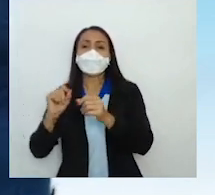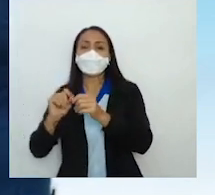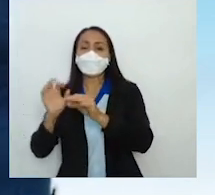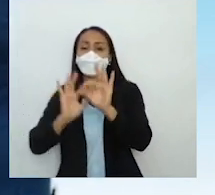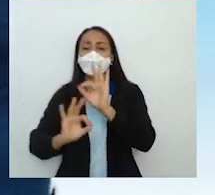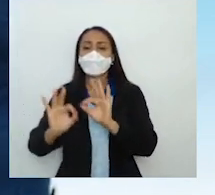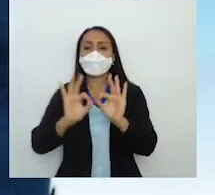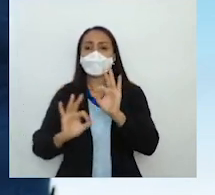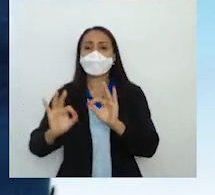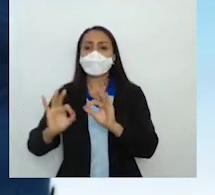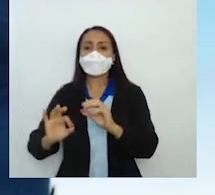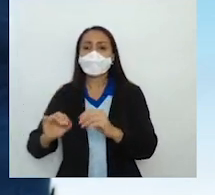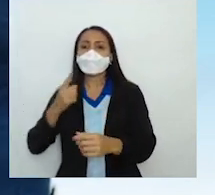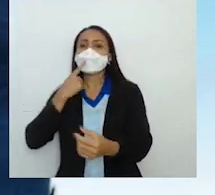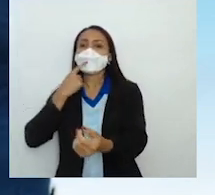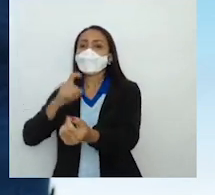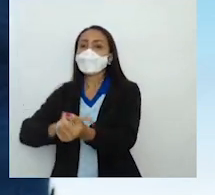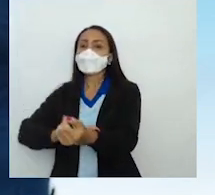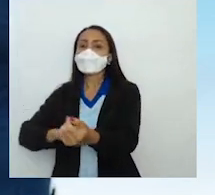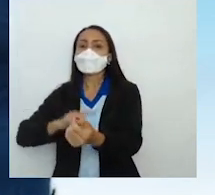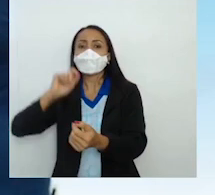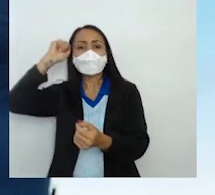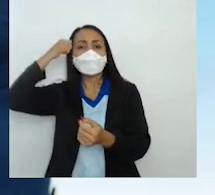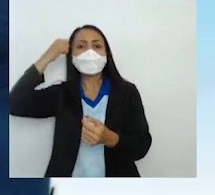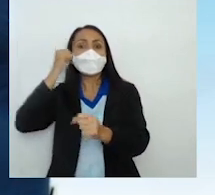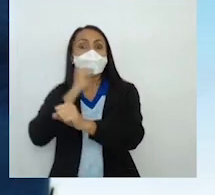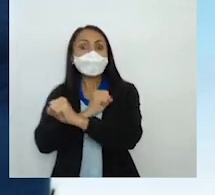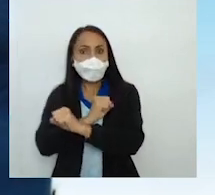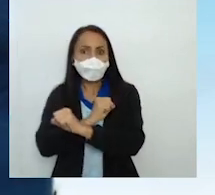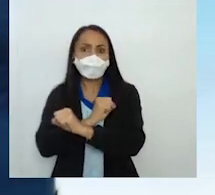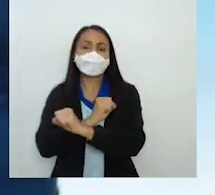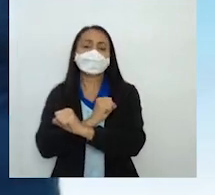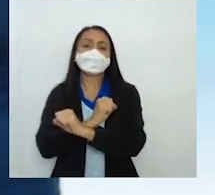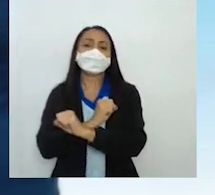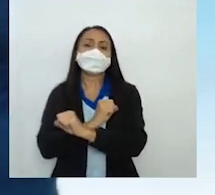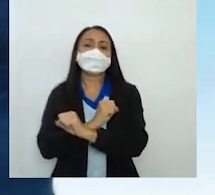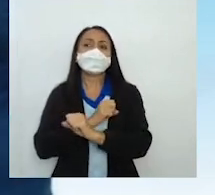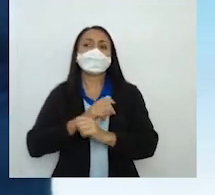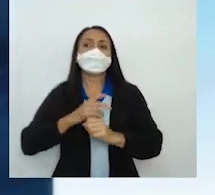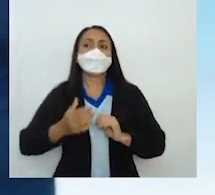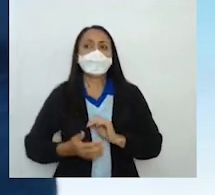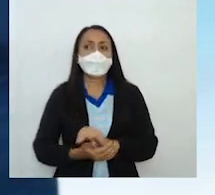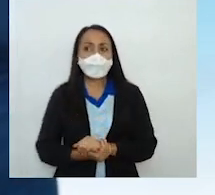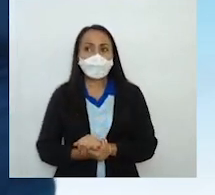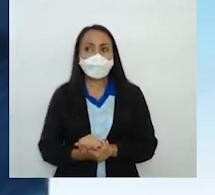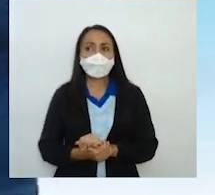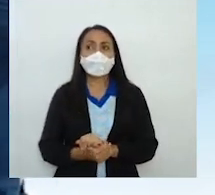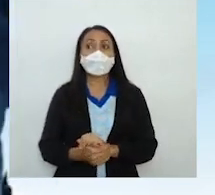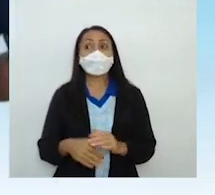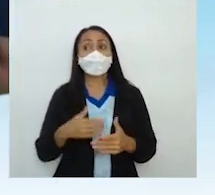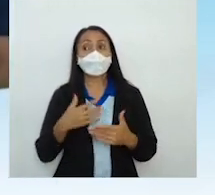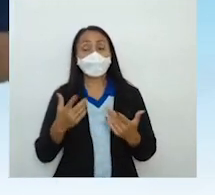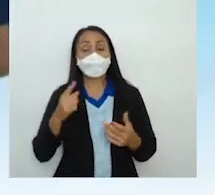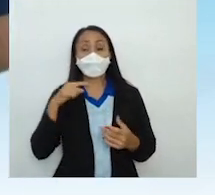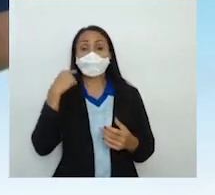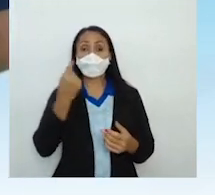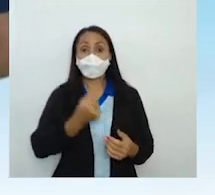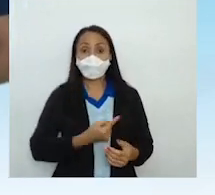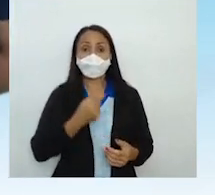que antítese pesada, não é? E gerou muito lucro, porque o nosso açúcar, ele